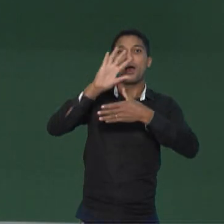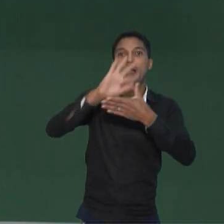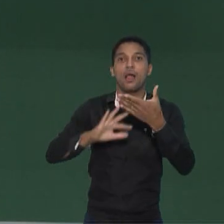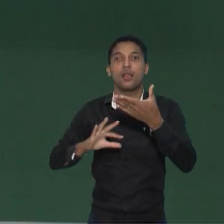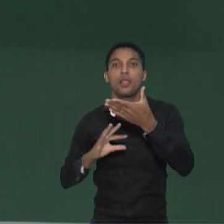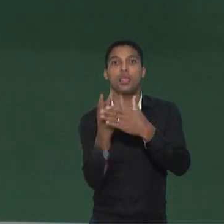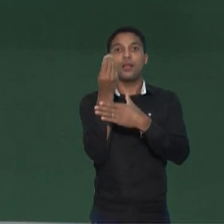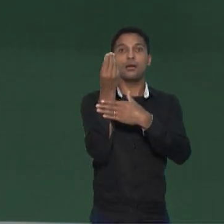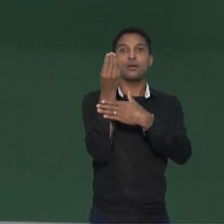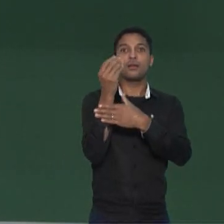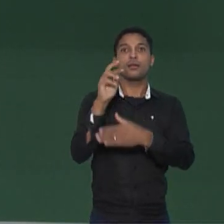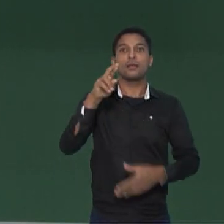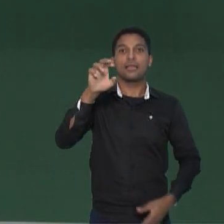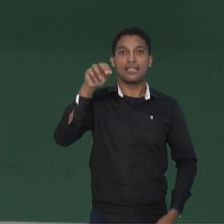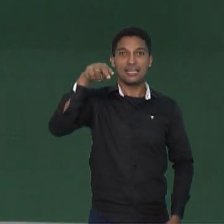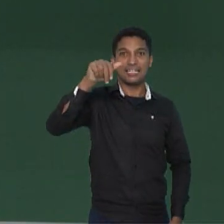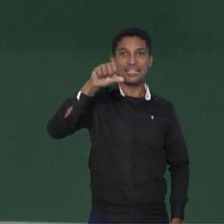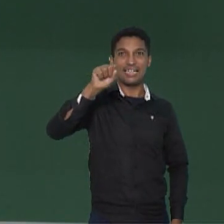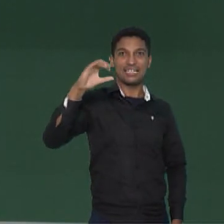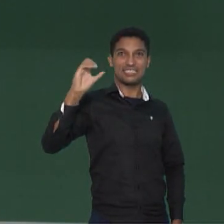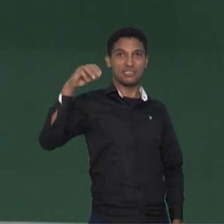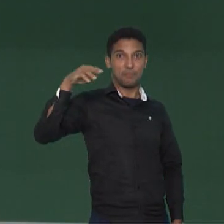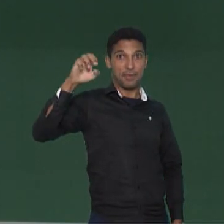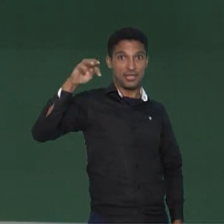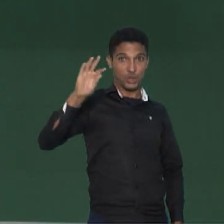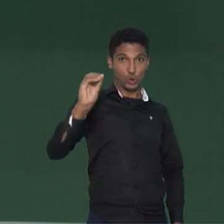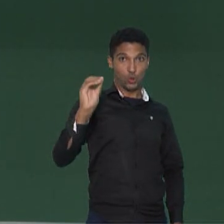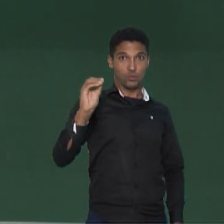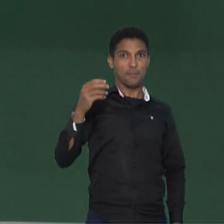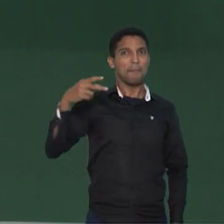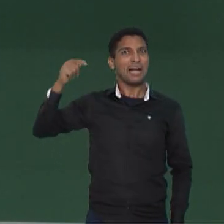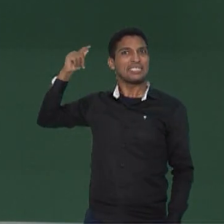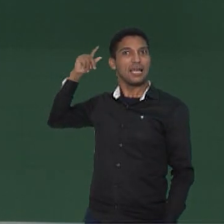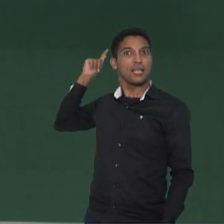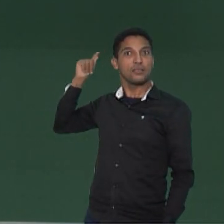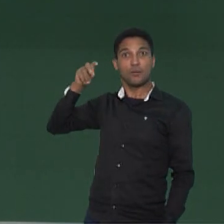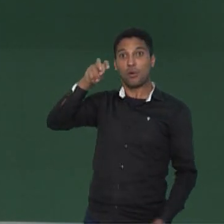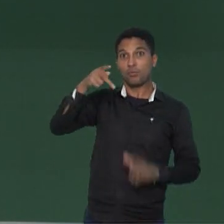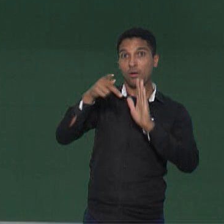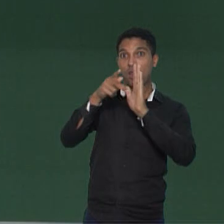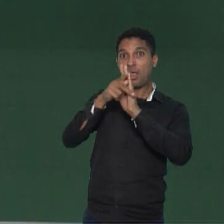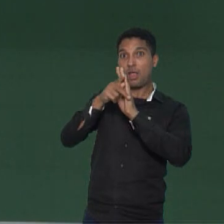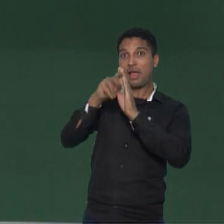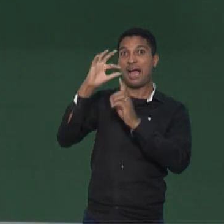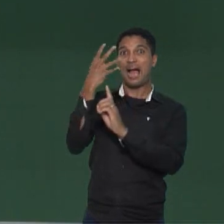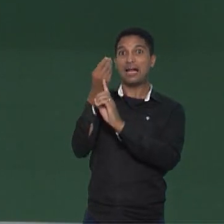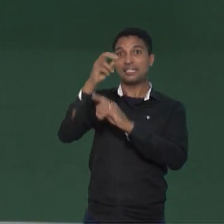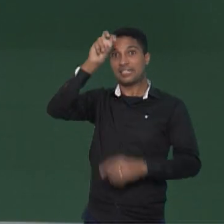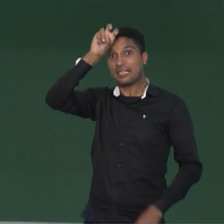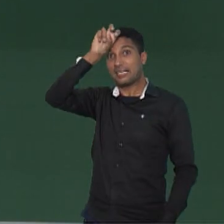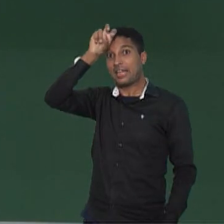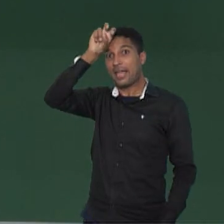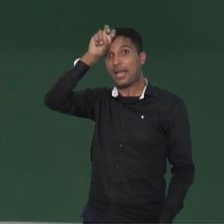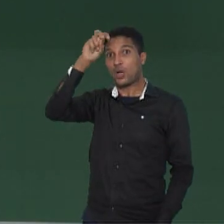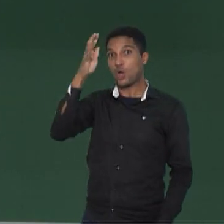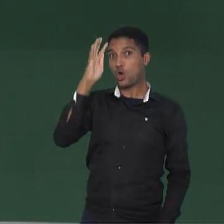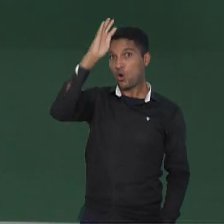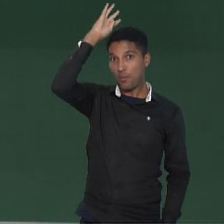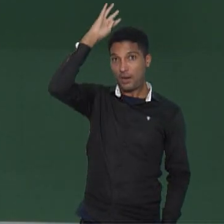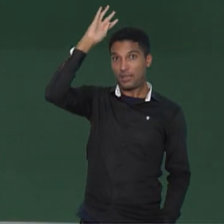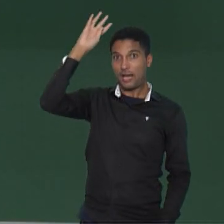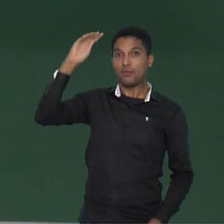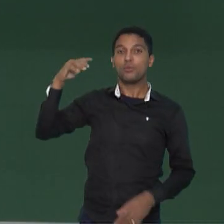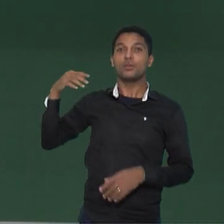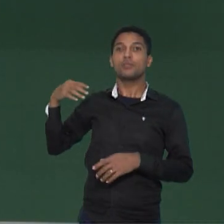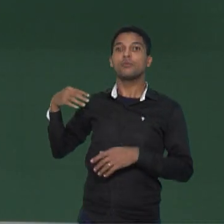pregava o retorno ao clássico, né, greco-romano, e o neoclassicismo que vai surgir aí 200, 300